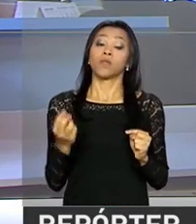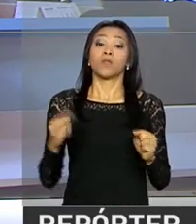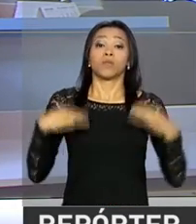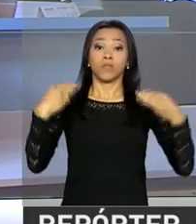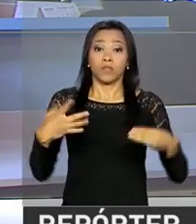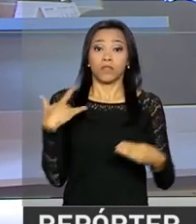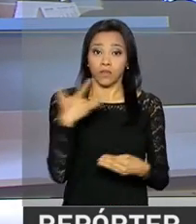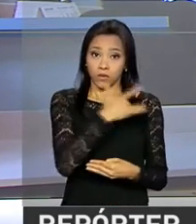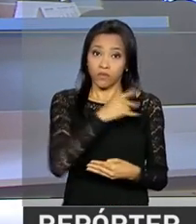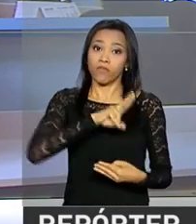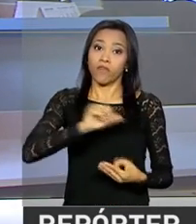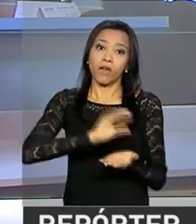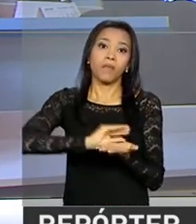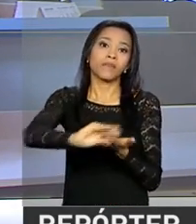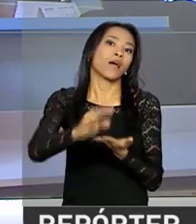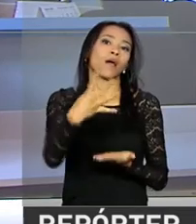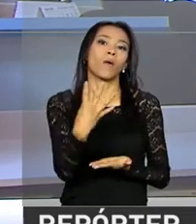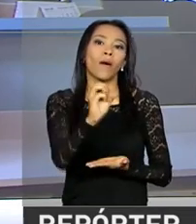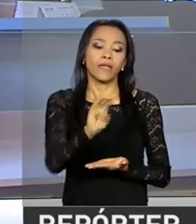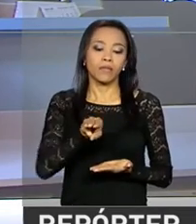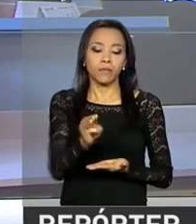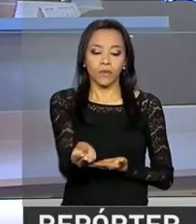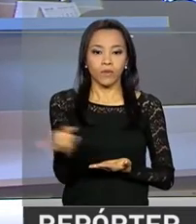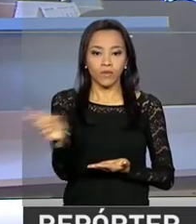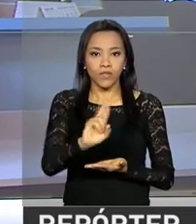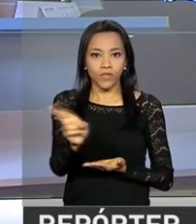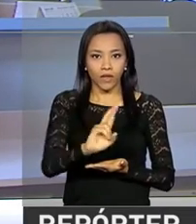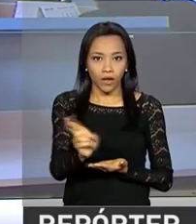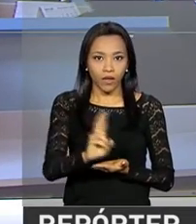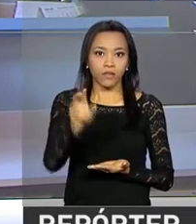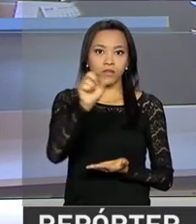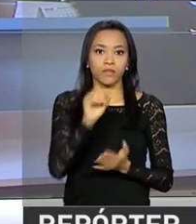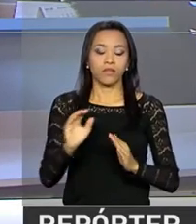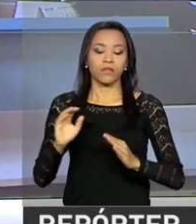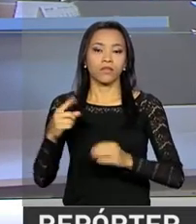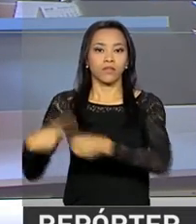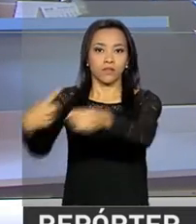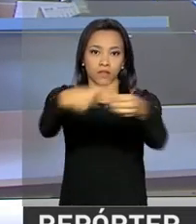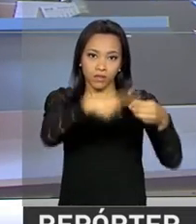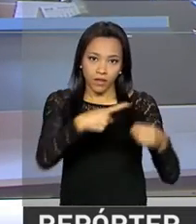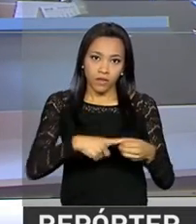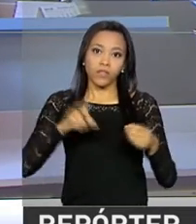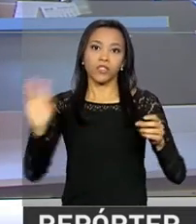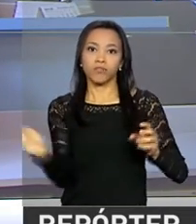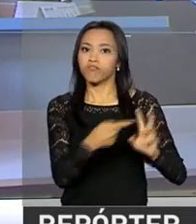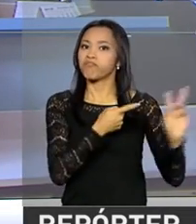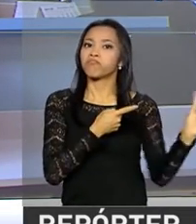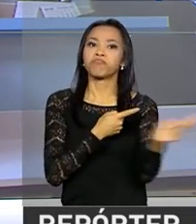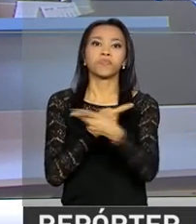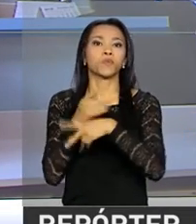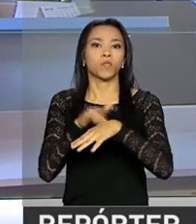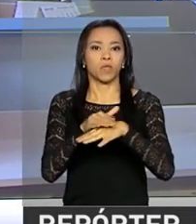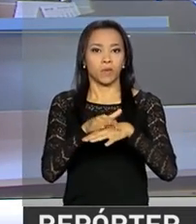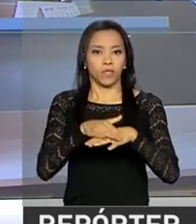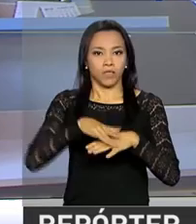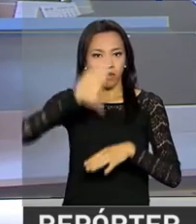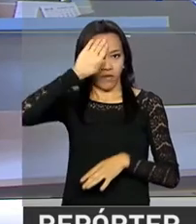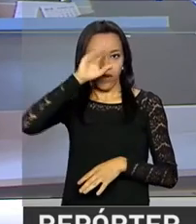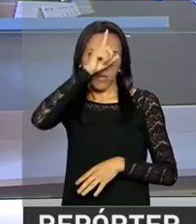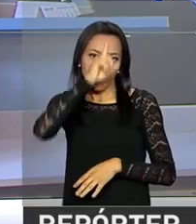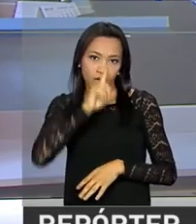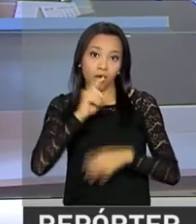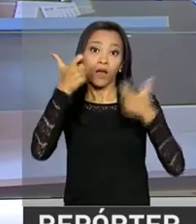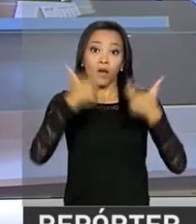vai repassar 40 milhões de reais às cidades que mais registraram casos de febre amarela no